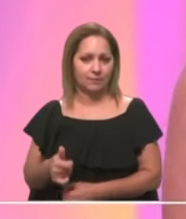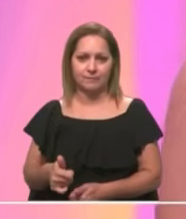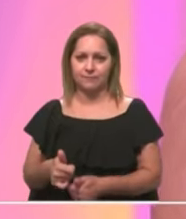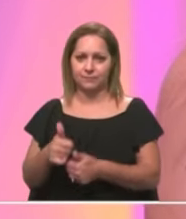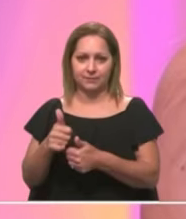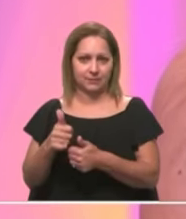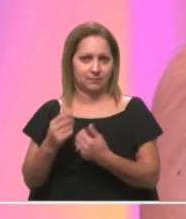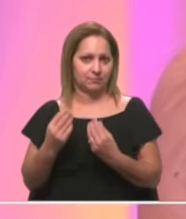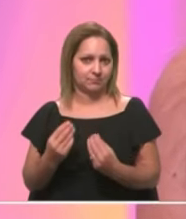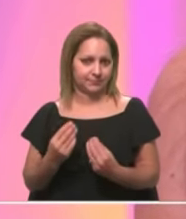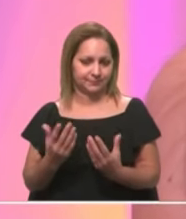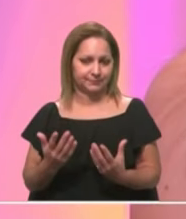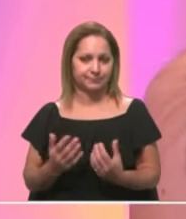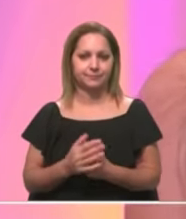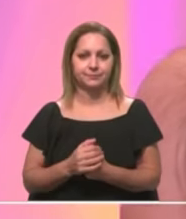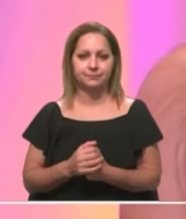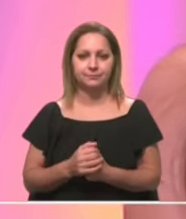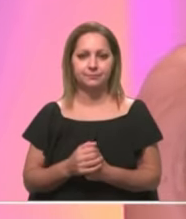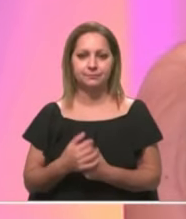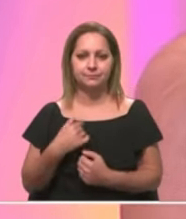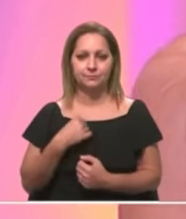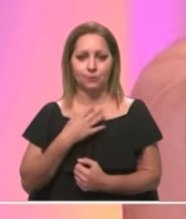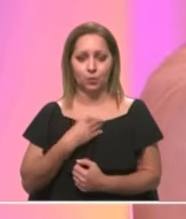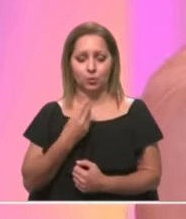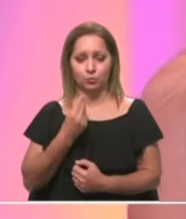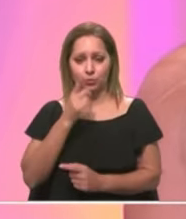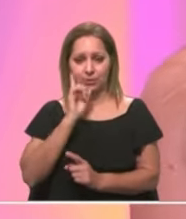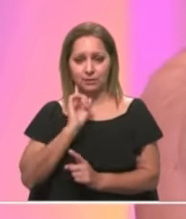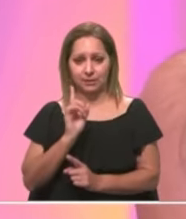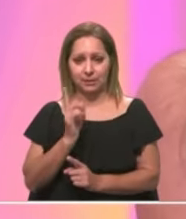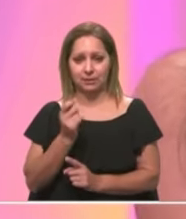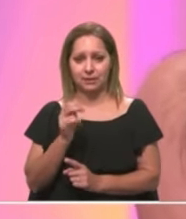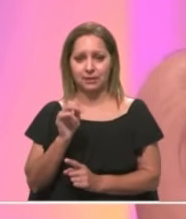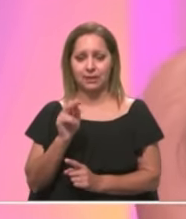eu conheci, e obviamente gosto muito dela e dos meus ex-cunhados também. Naturalmente.